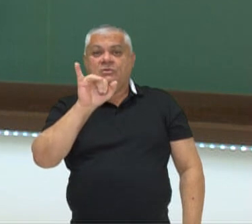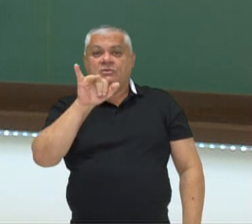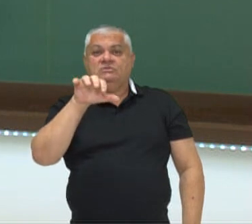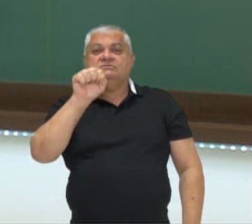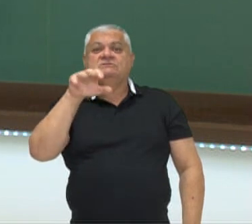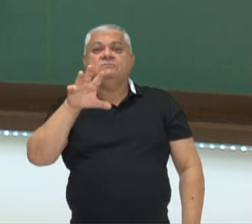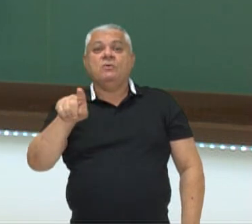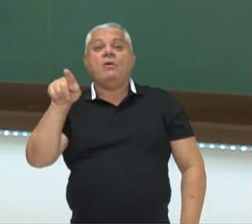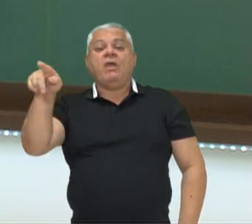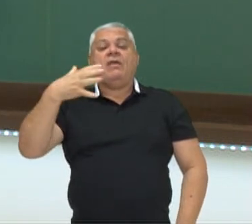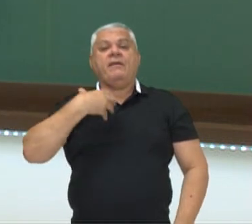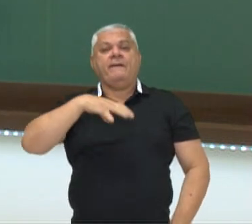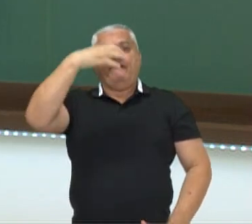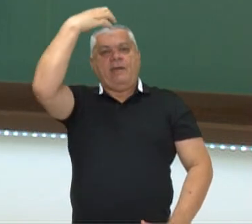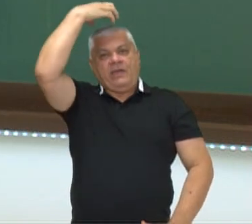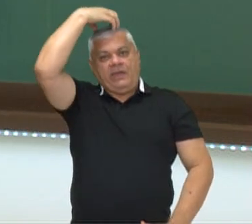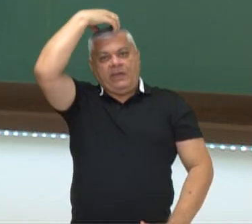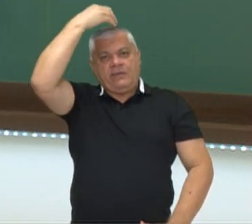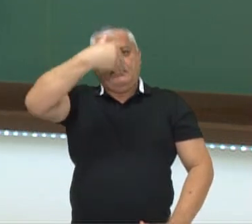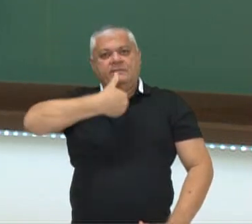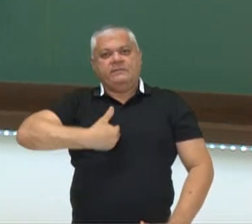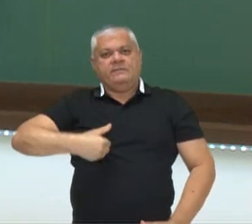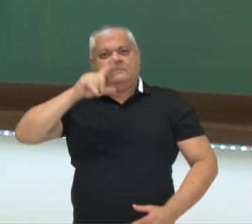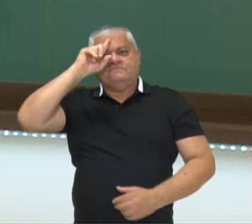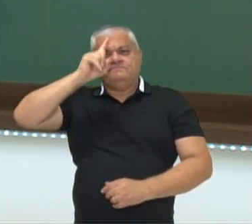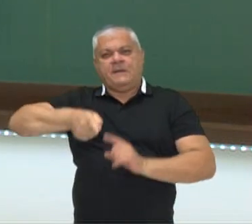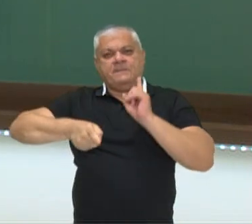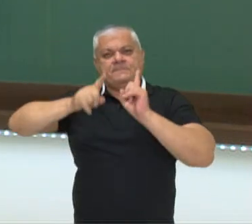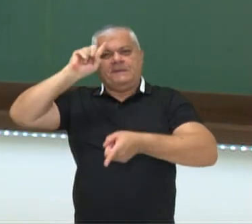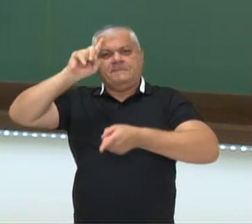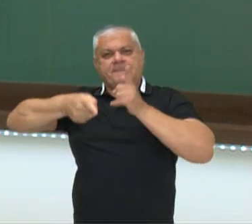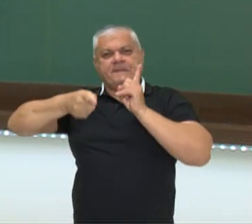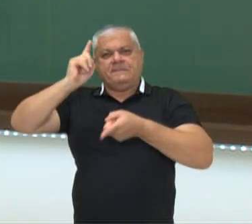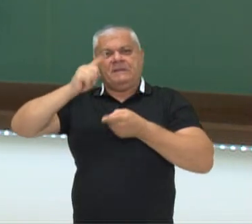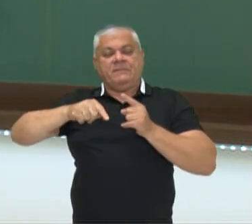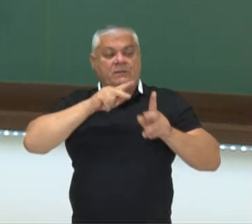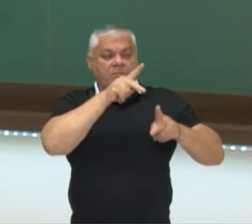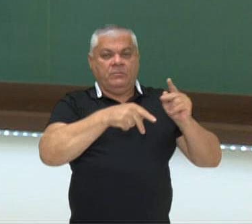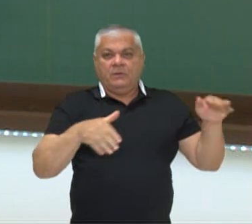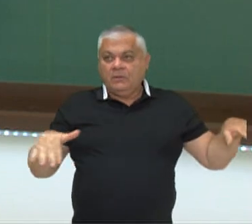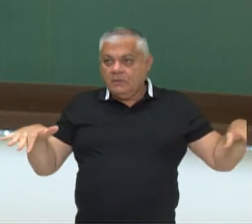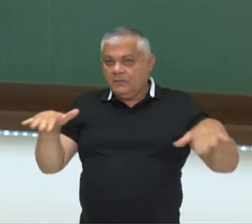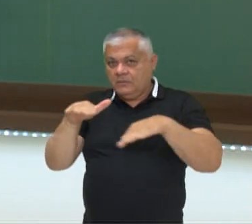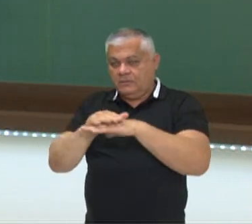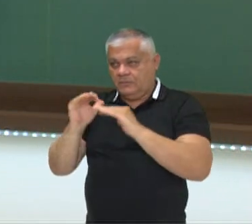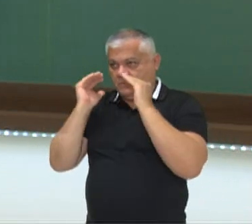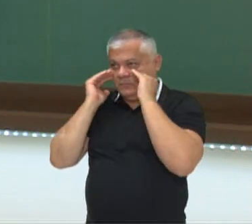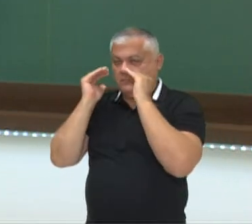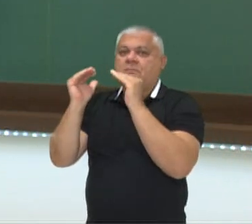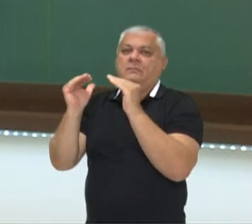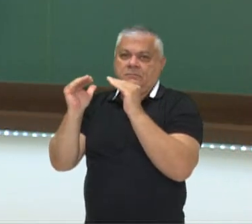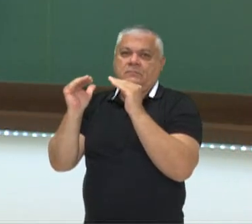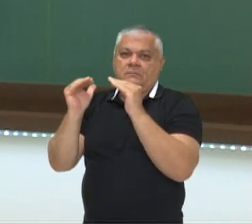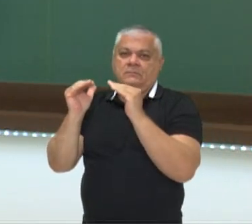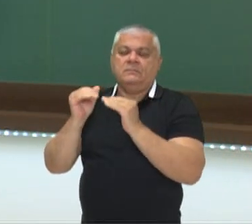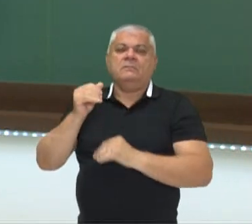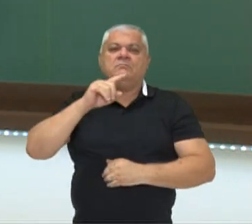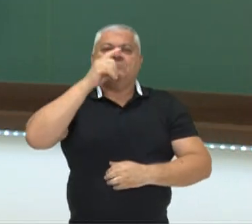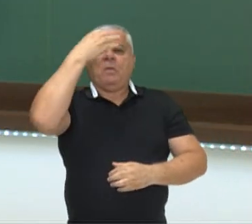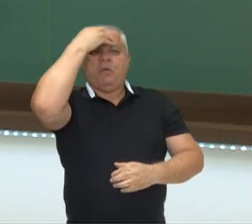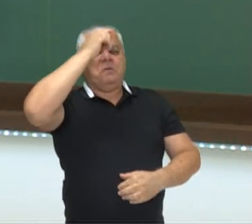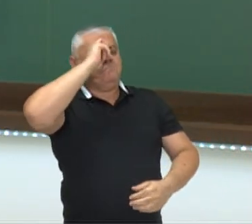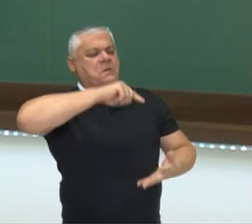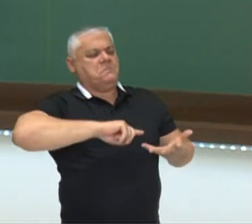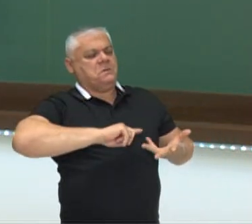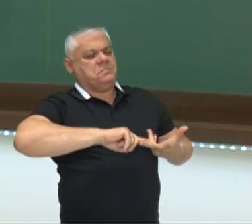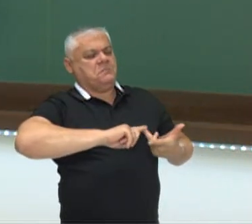monarquia absolutista, em cujo o rei ele tinha todos os poderes em si e agir de acordo com os seus interesses. Então,